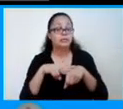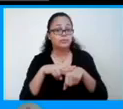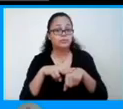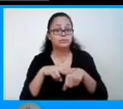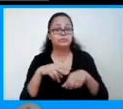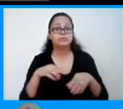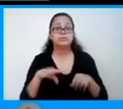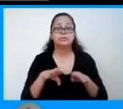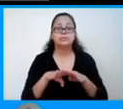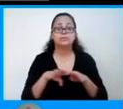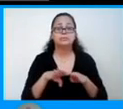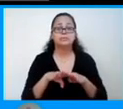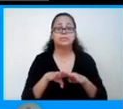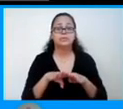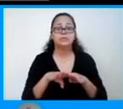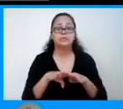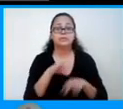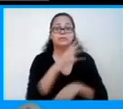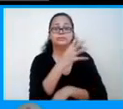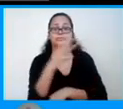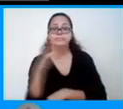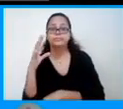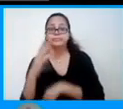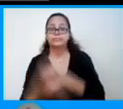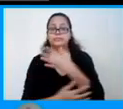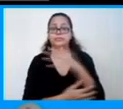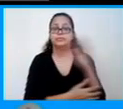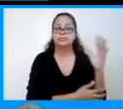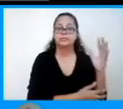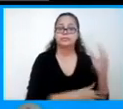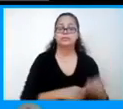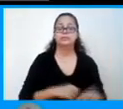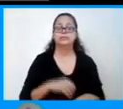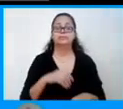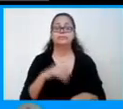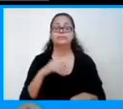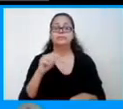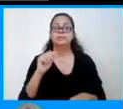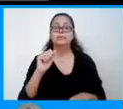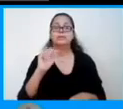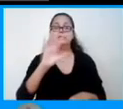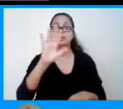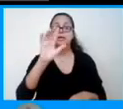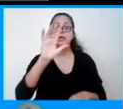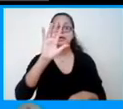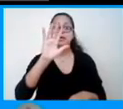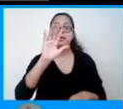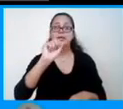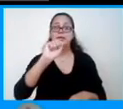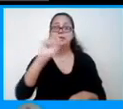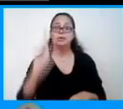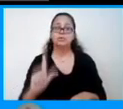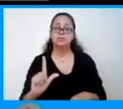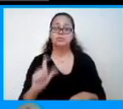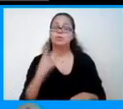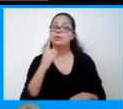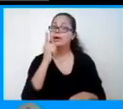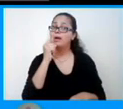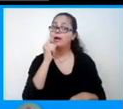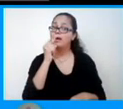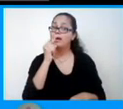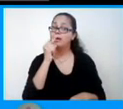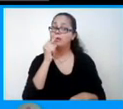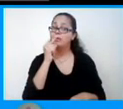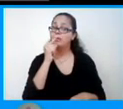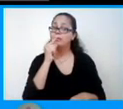também. E aqui nós temos regiões com solo exposto e água, certo? Então olha só como a gente vê a predominância